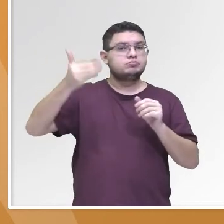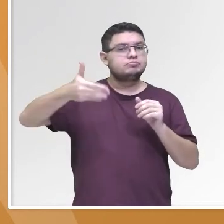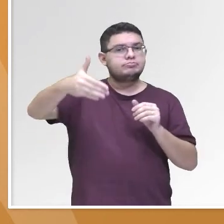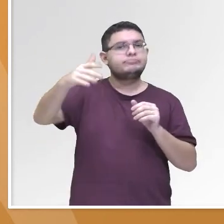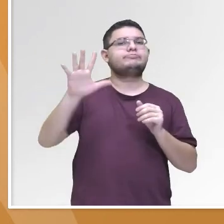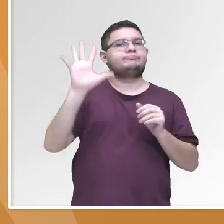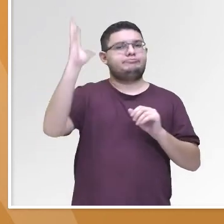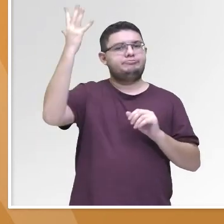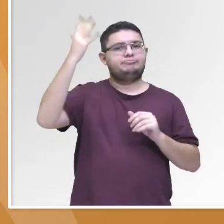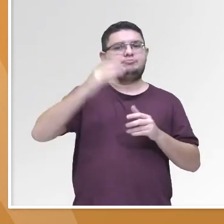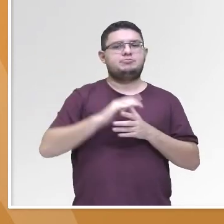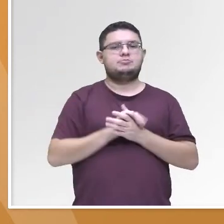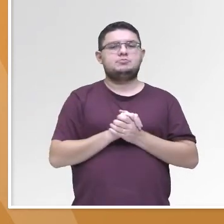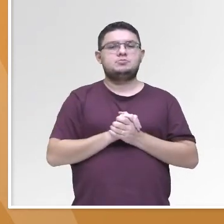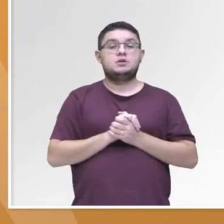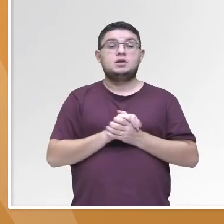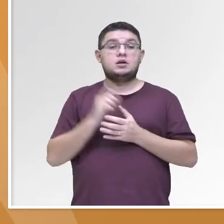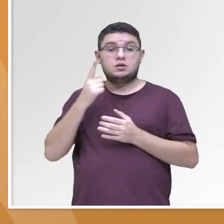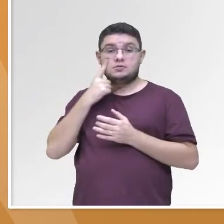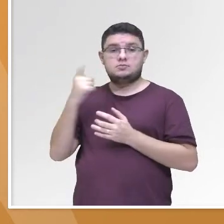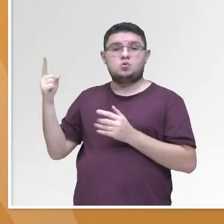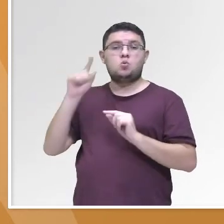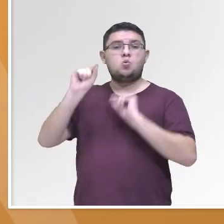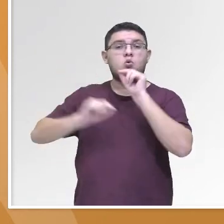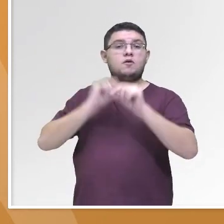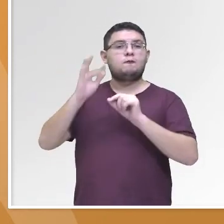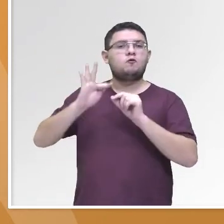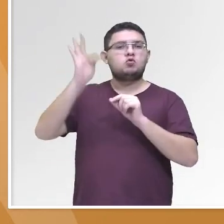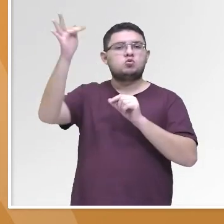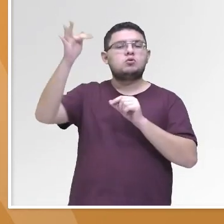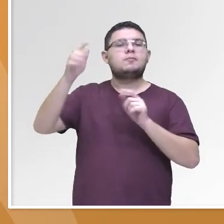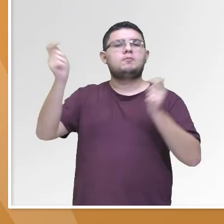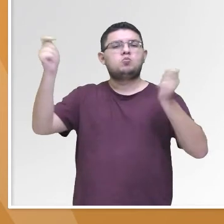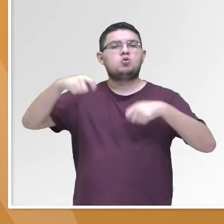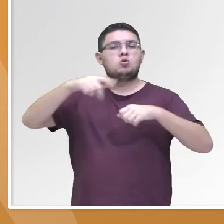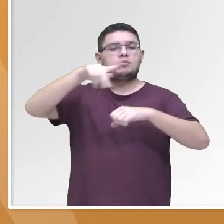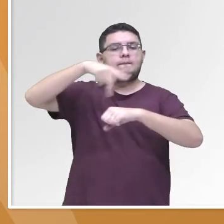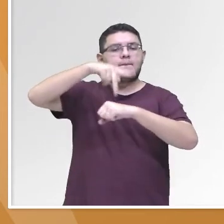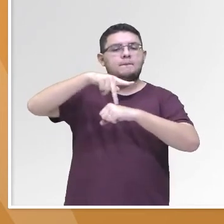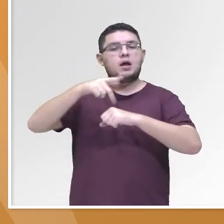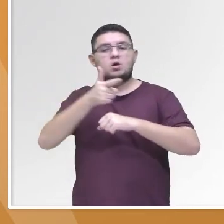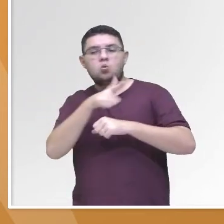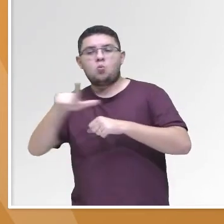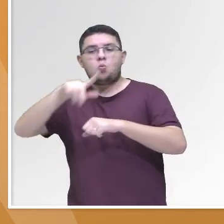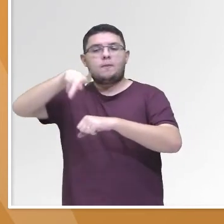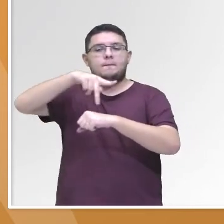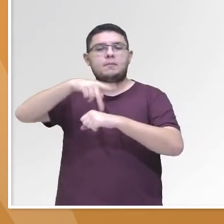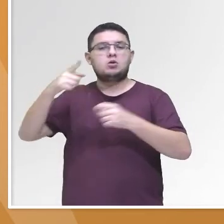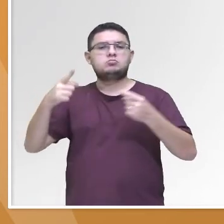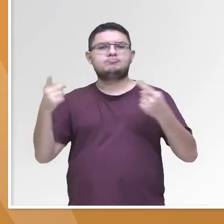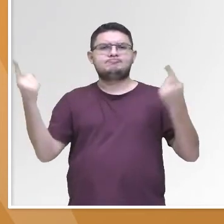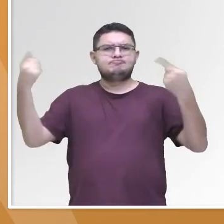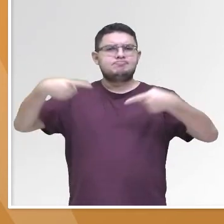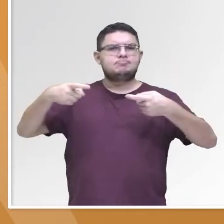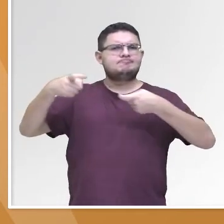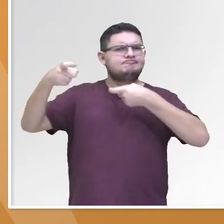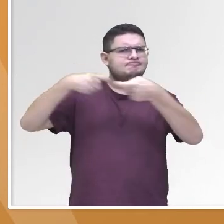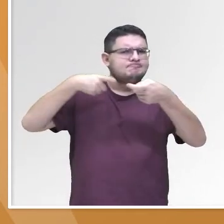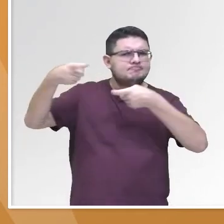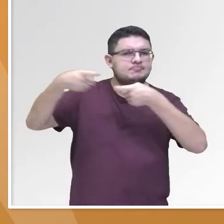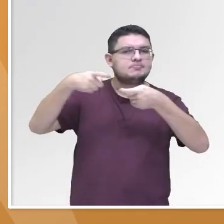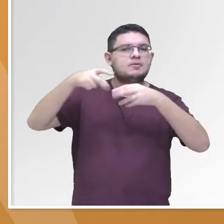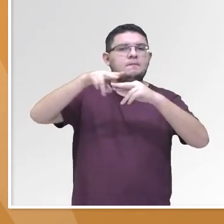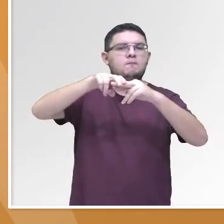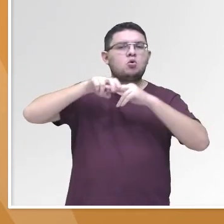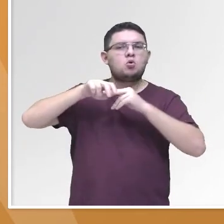essa previsão aí de conflitos, né? Por conta da escassez dos recursos naturais que a gente já observa